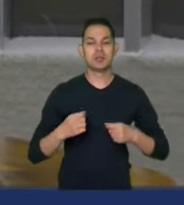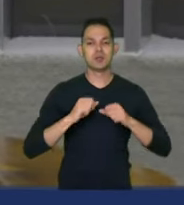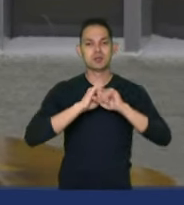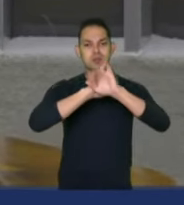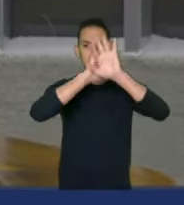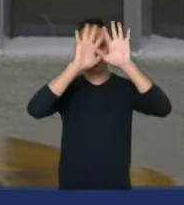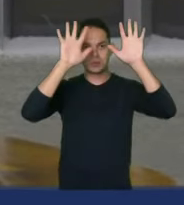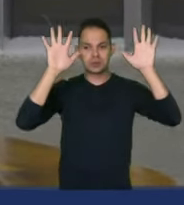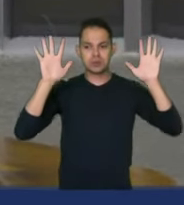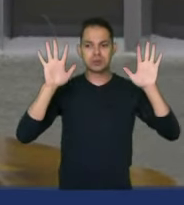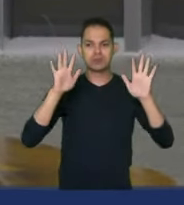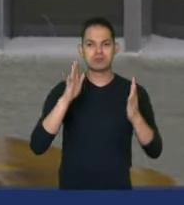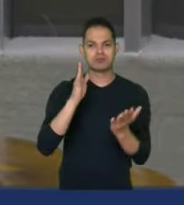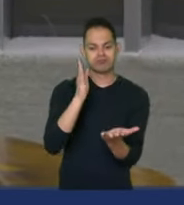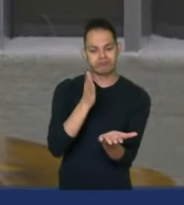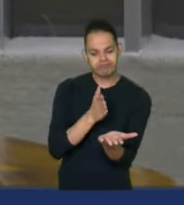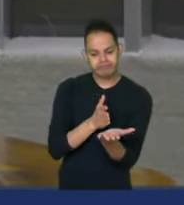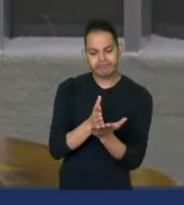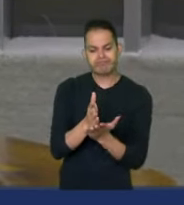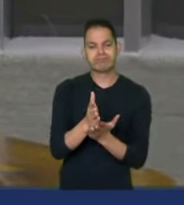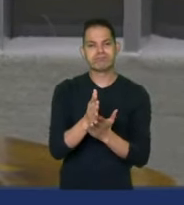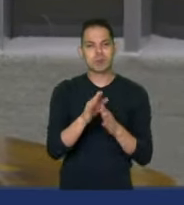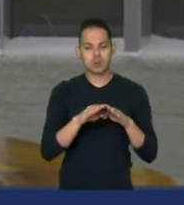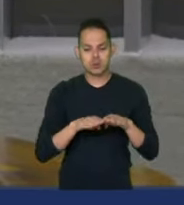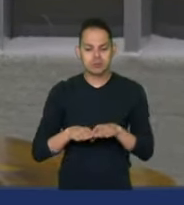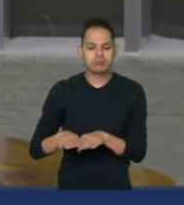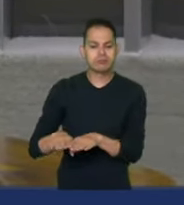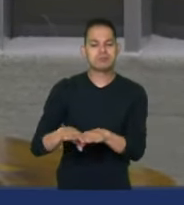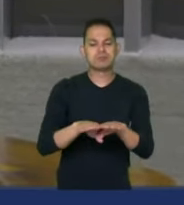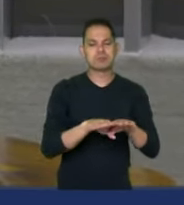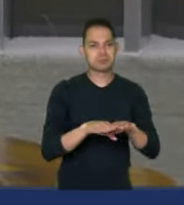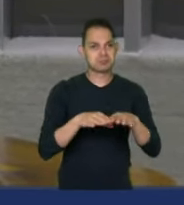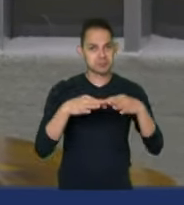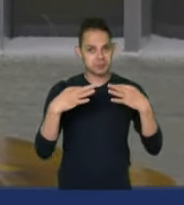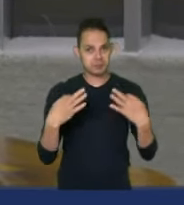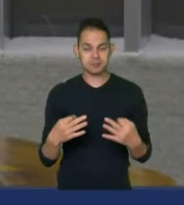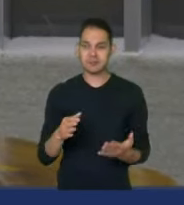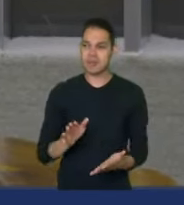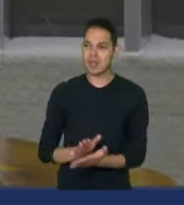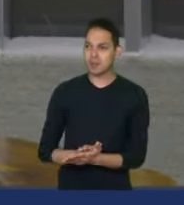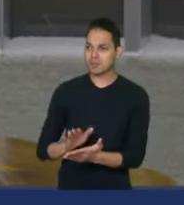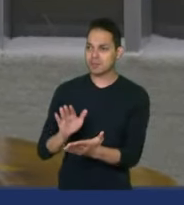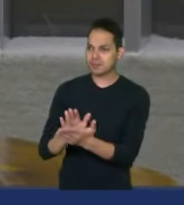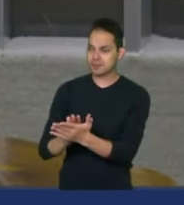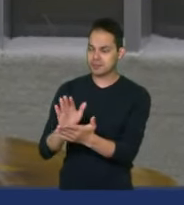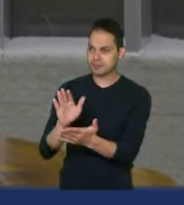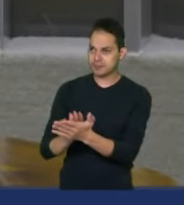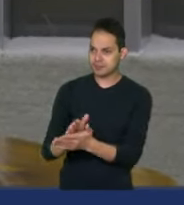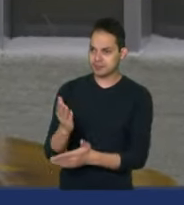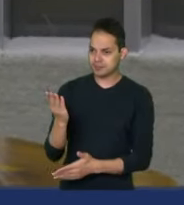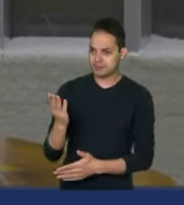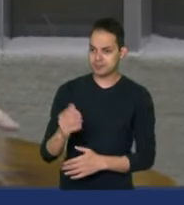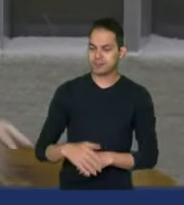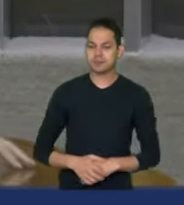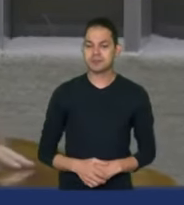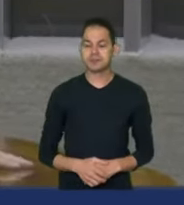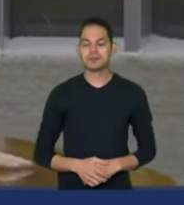muito compromisso social, muita democracia. Eu lhe parabenizo e aqui